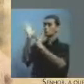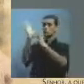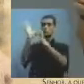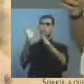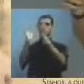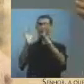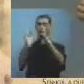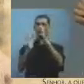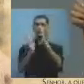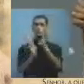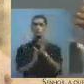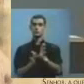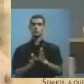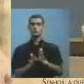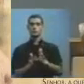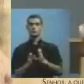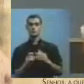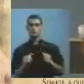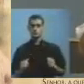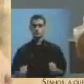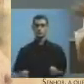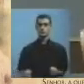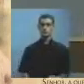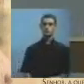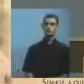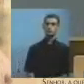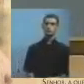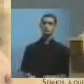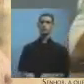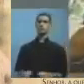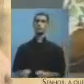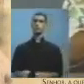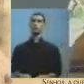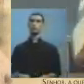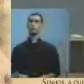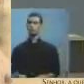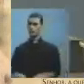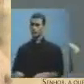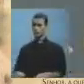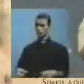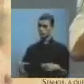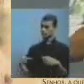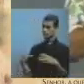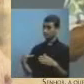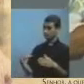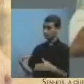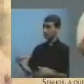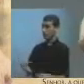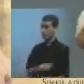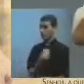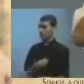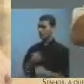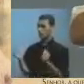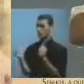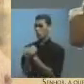aqui anteontem à noite, ontem de manhã. Pode ver que todo lugar de pecado é escuro, a rua escura, o traficante,